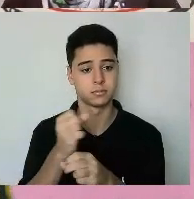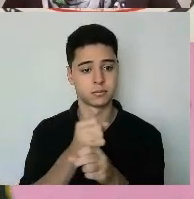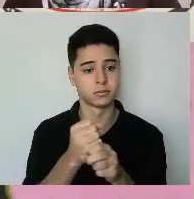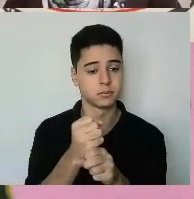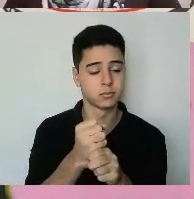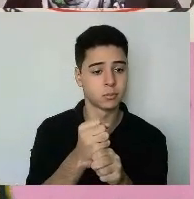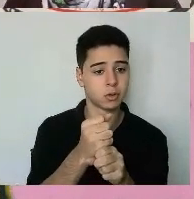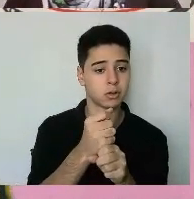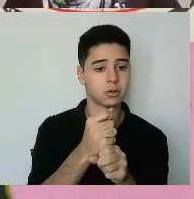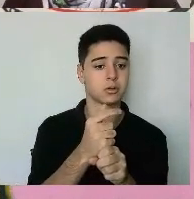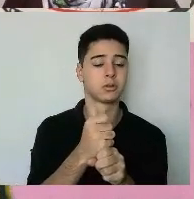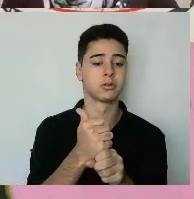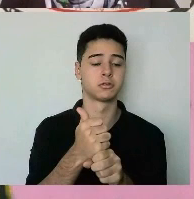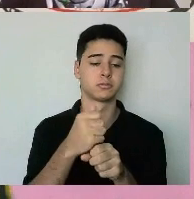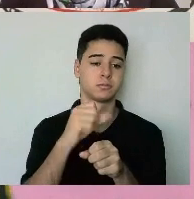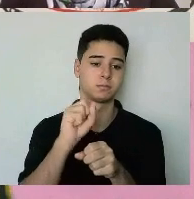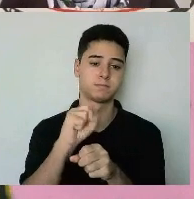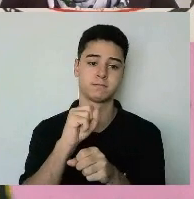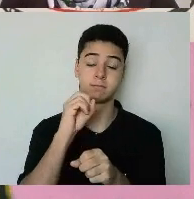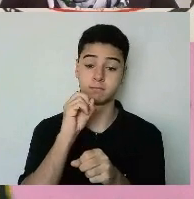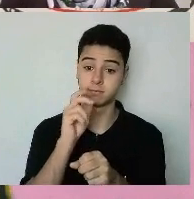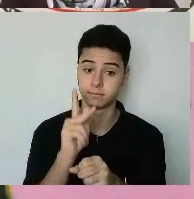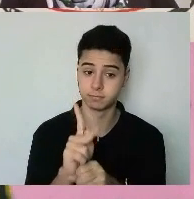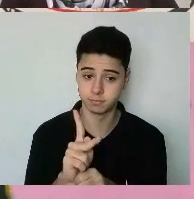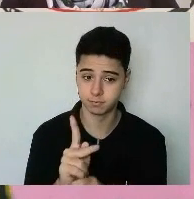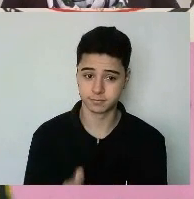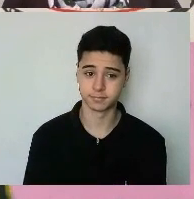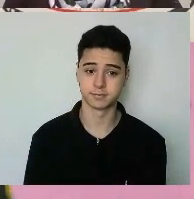2018, ok?